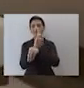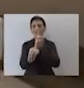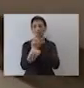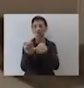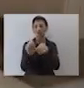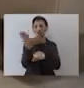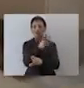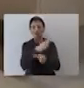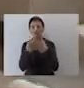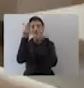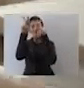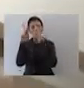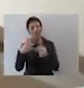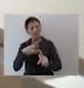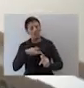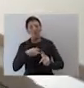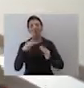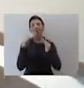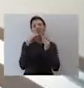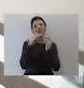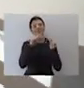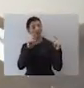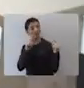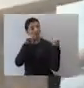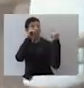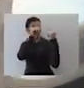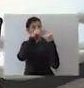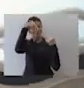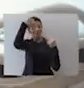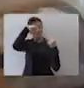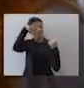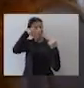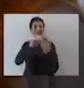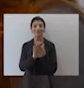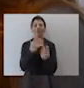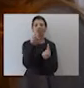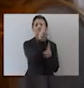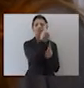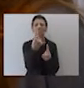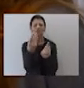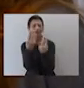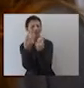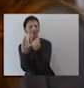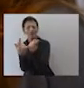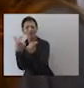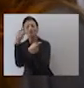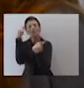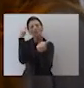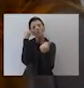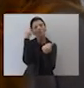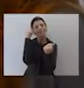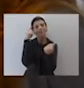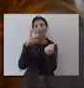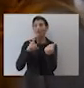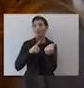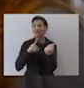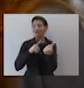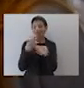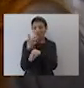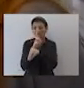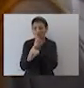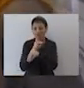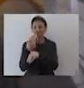fazer todo mundo se sentir em casa é a nossa maior missão cada detalhe é pensado